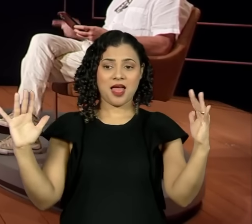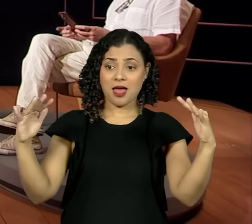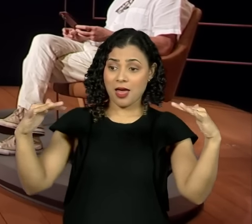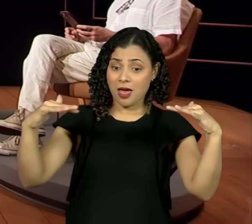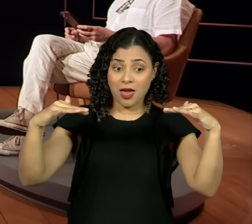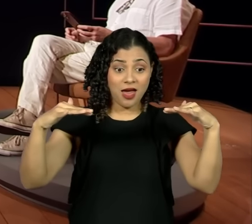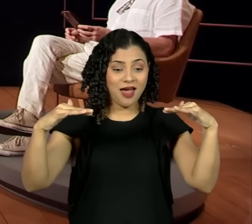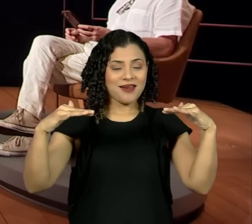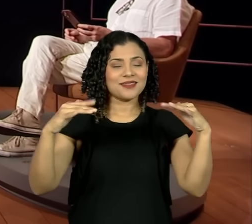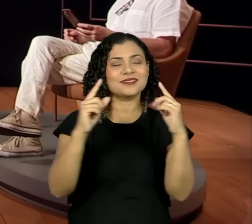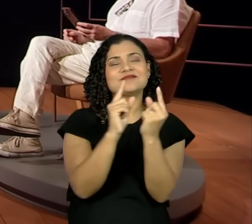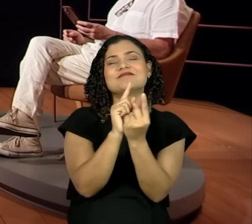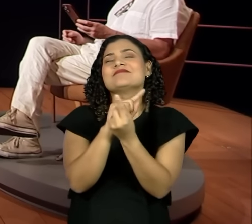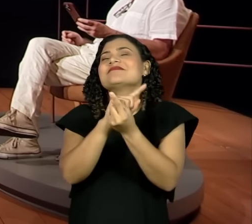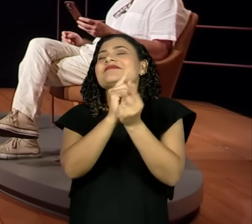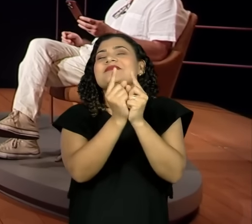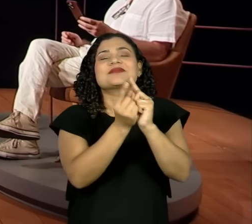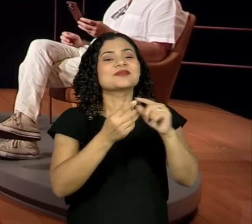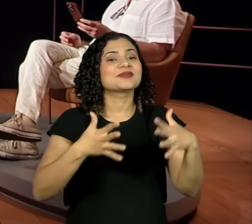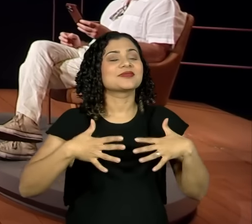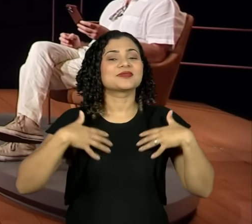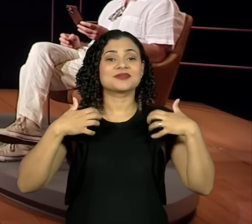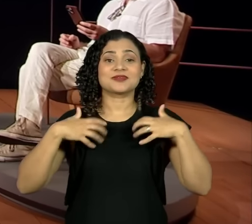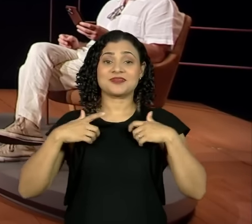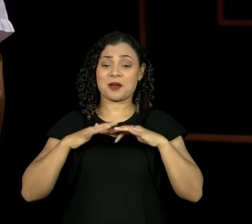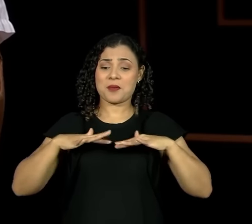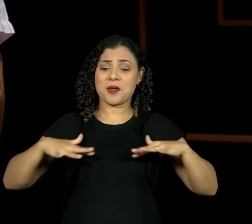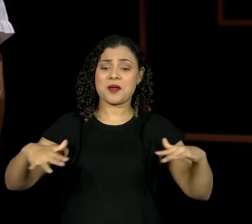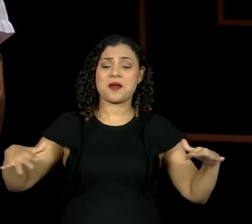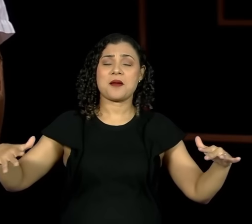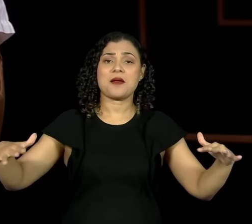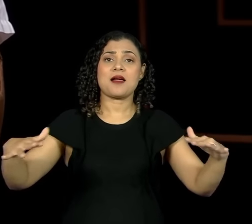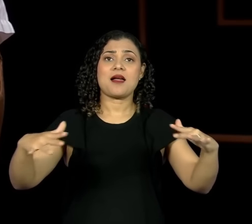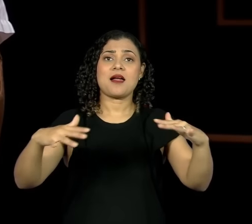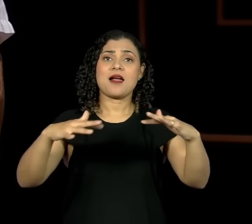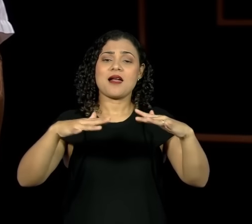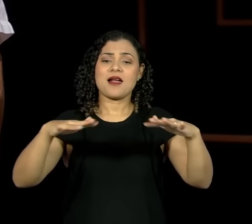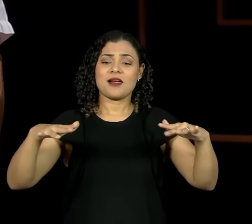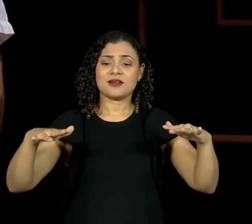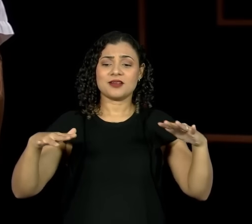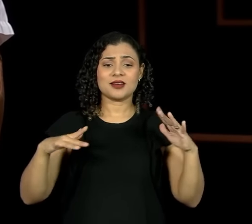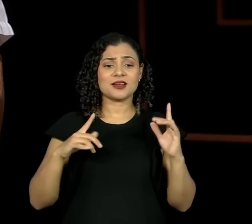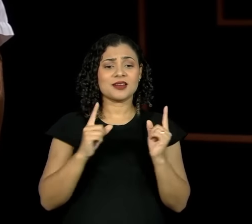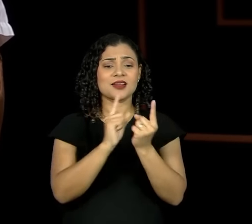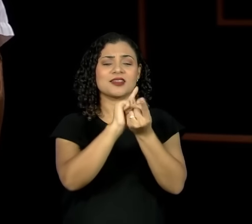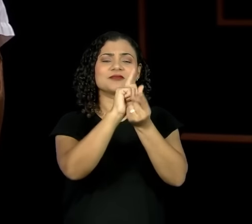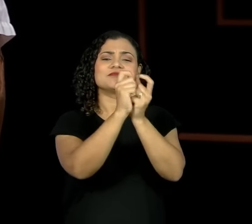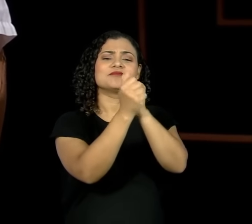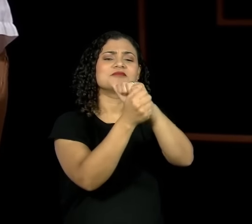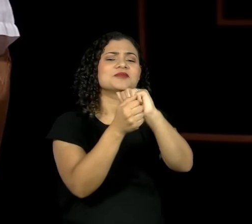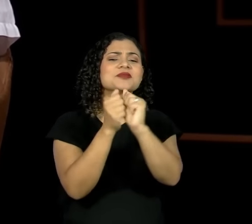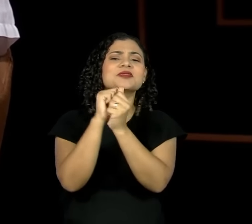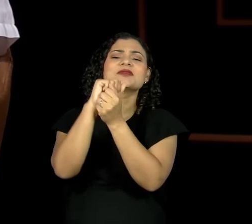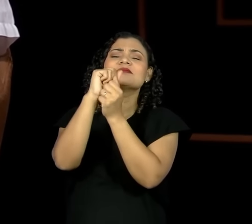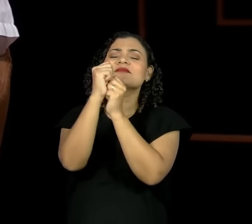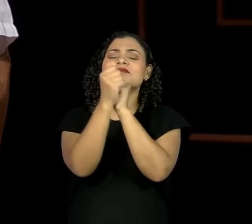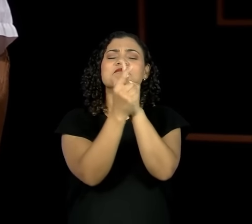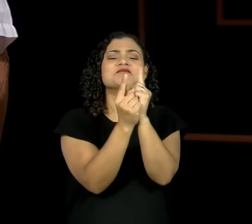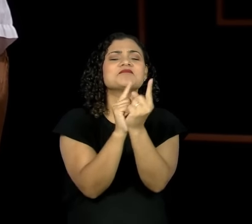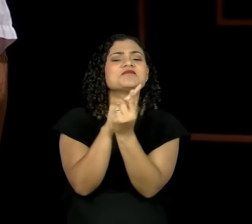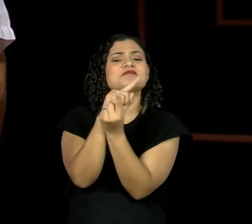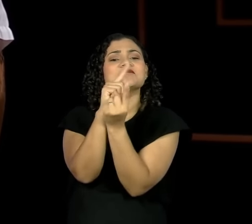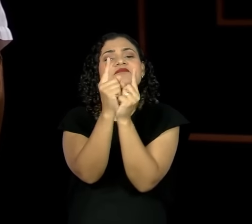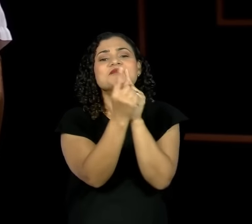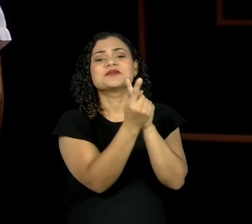felicidade que toda a cidade se iluminou e foram tantos beijos loucos tantos gritos roucos